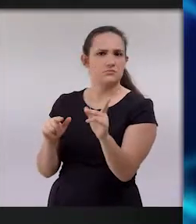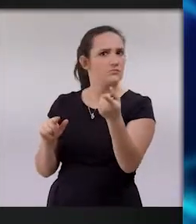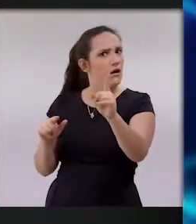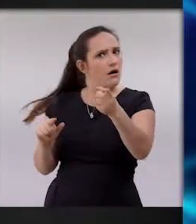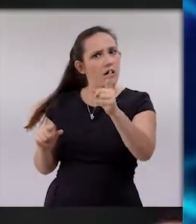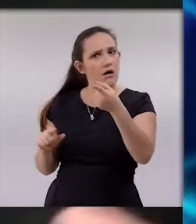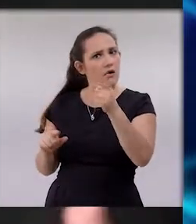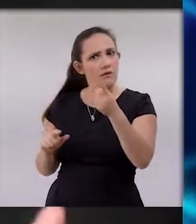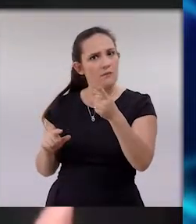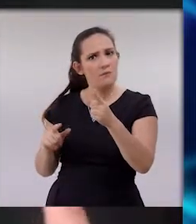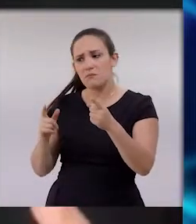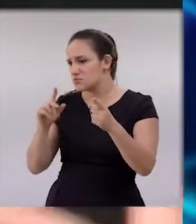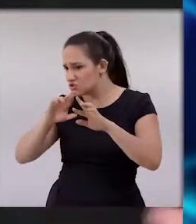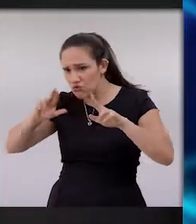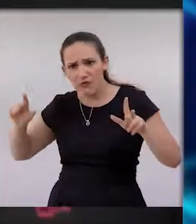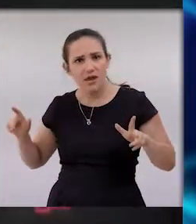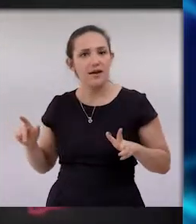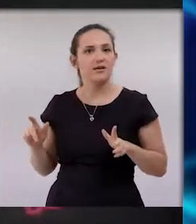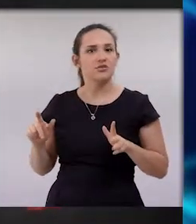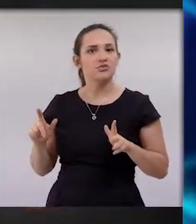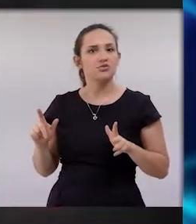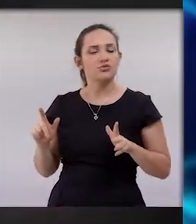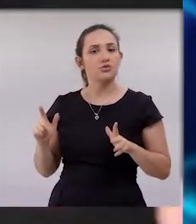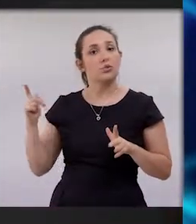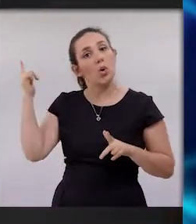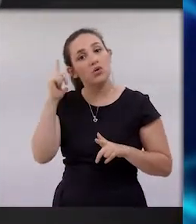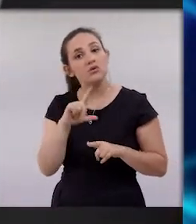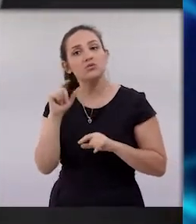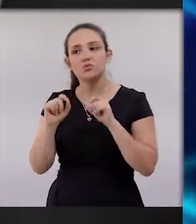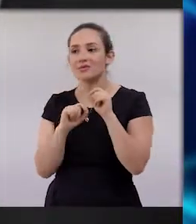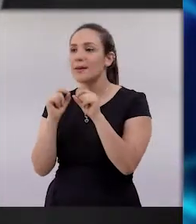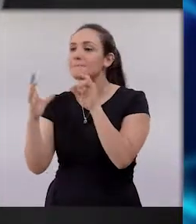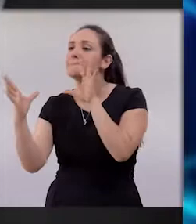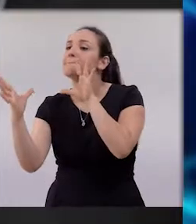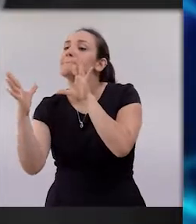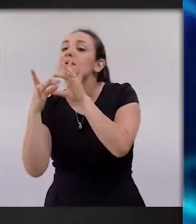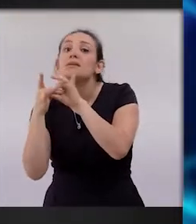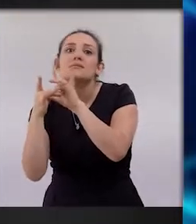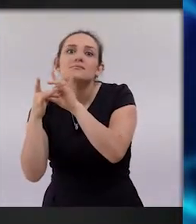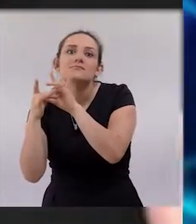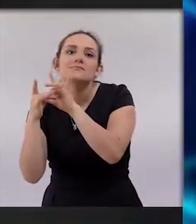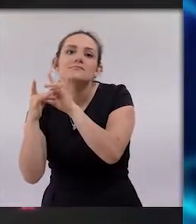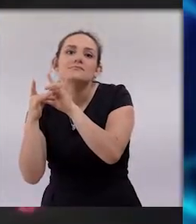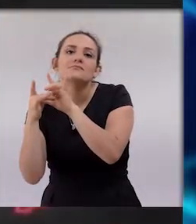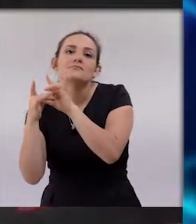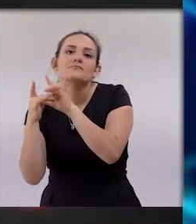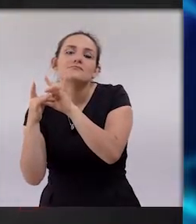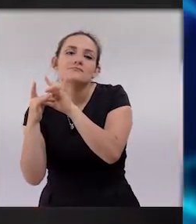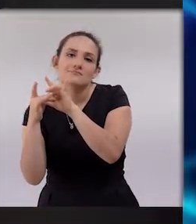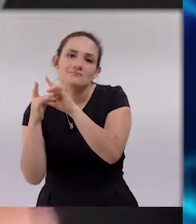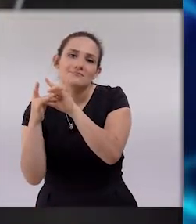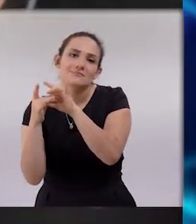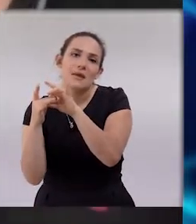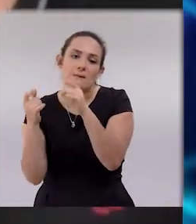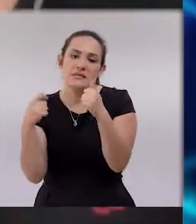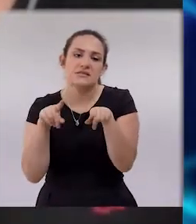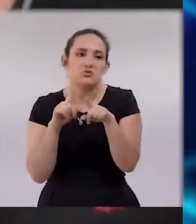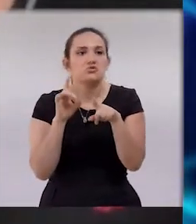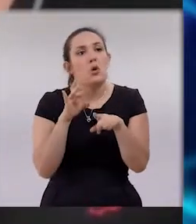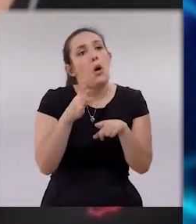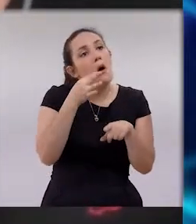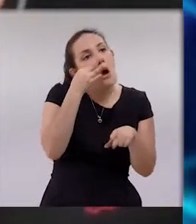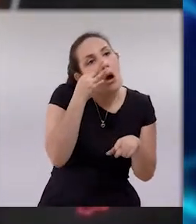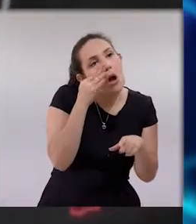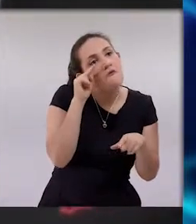o paciente, quando na verdade é justamente o contrário. É justamente a ligação deles fora até mesmo